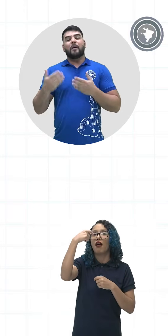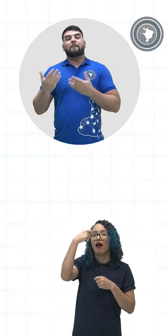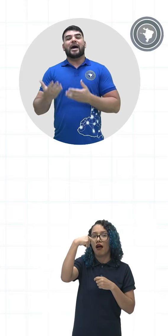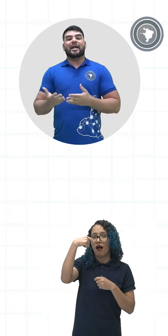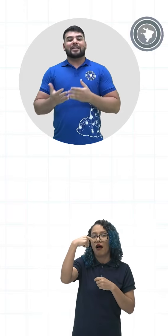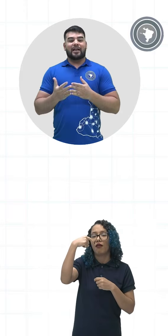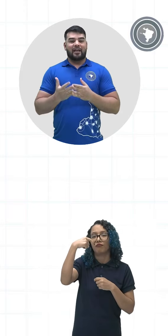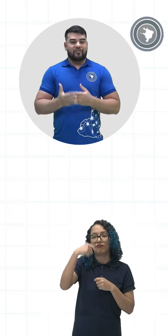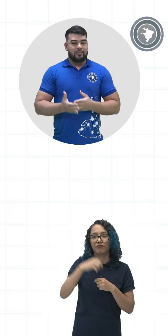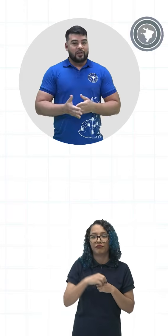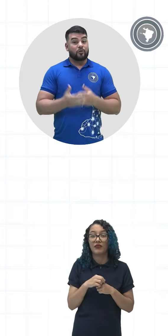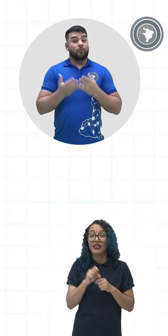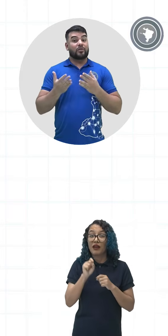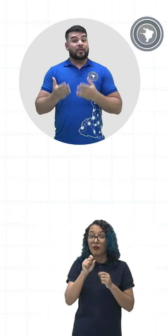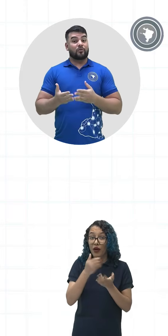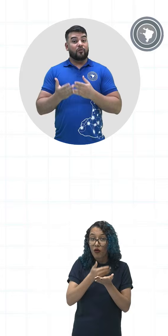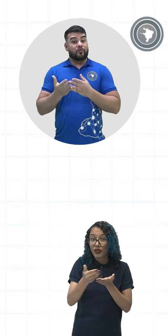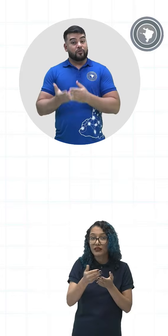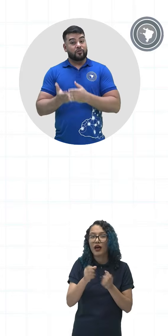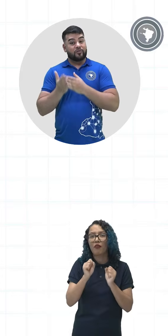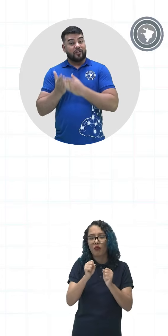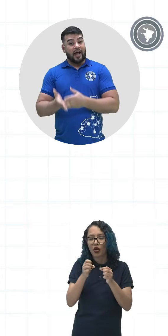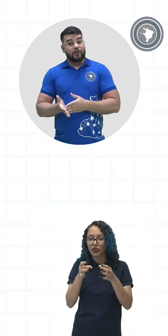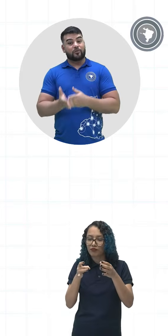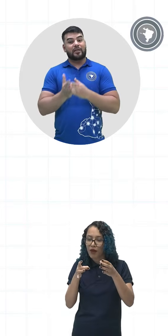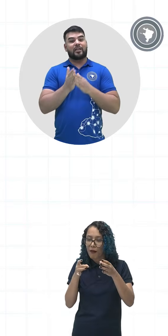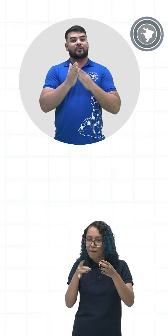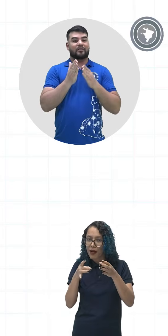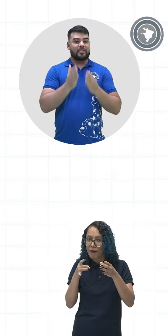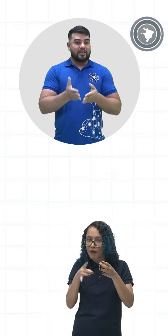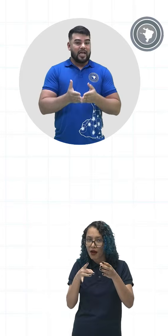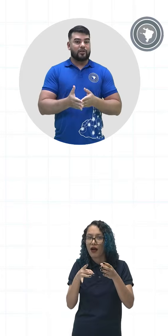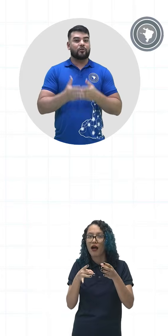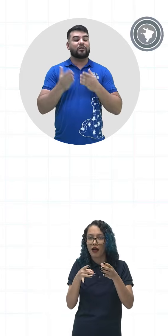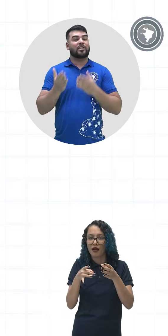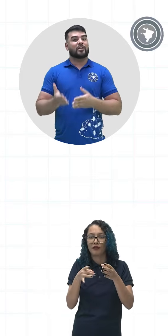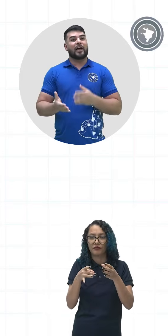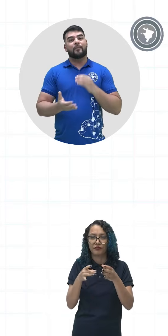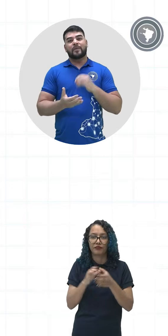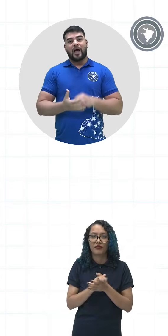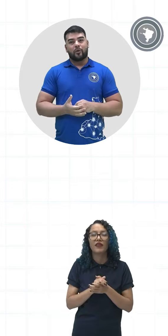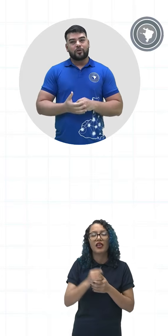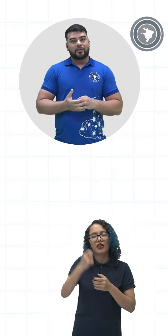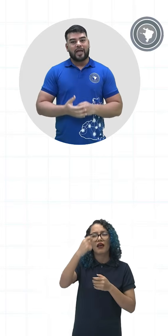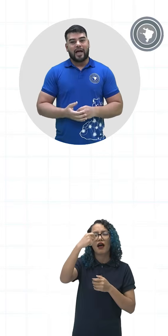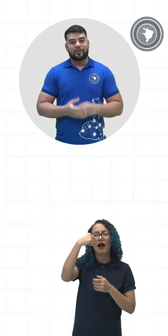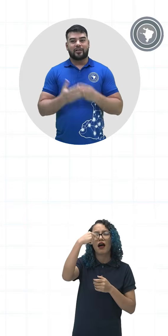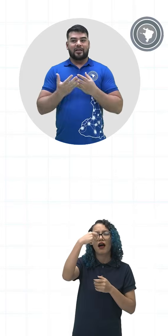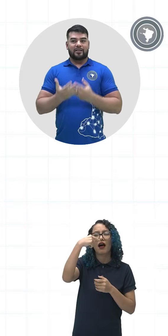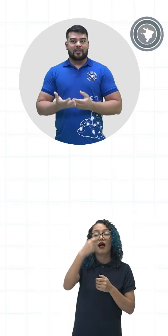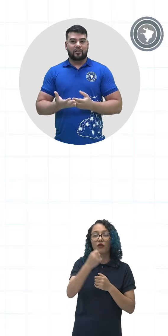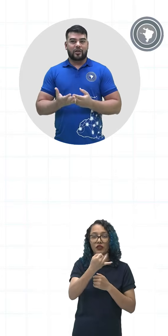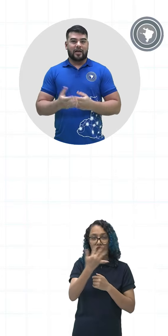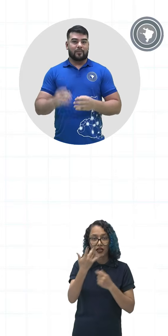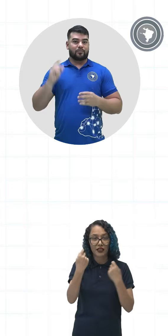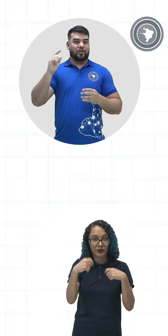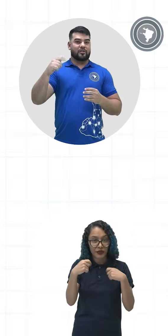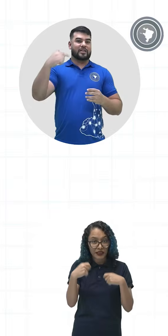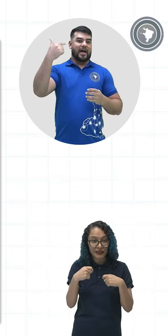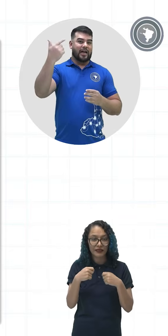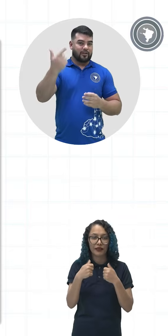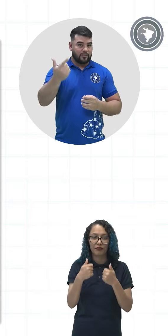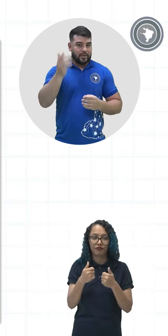gotejamento, bata levemente com o dedo no fundo do frasco e deixe gotejar a quantidade